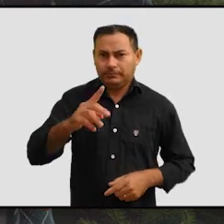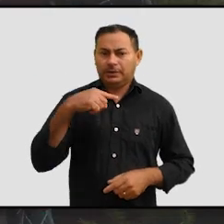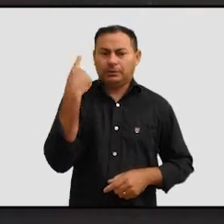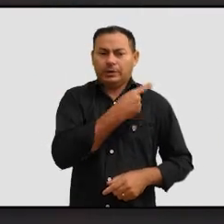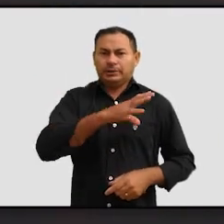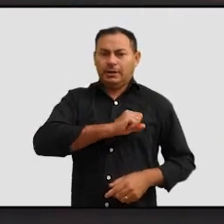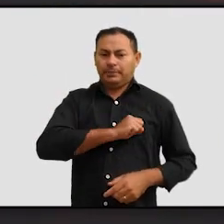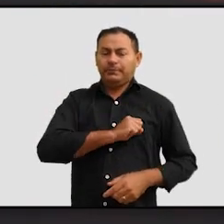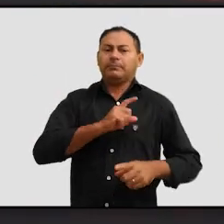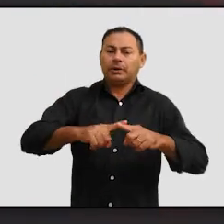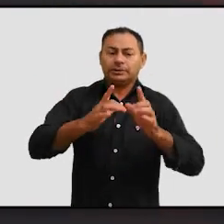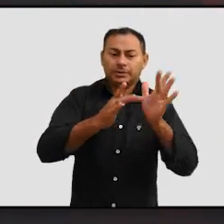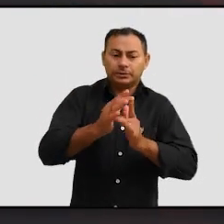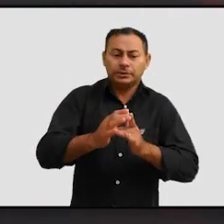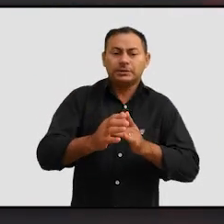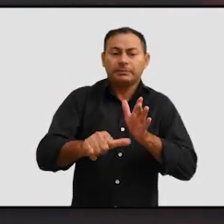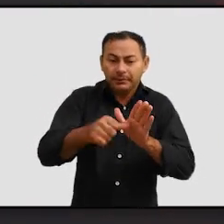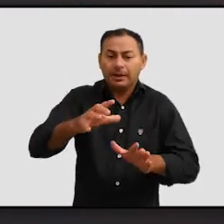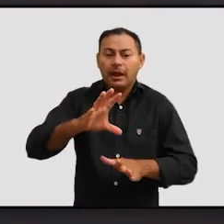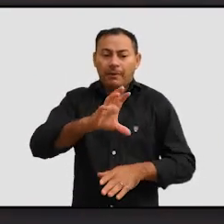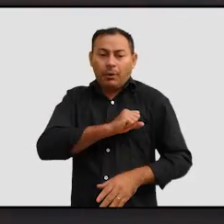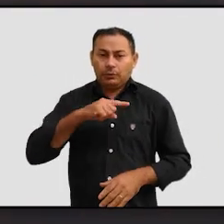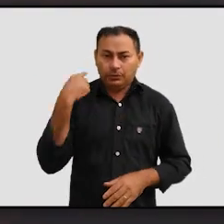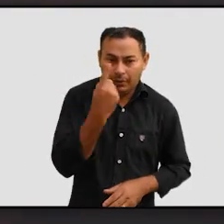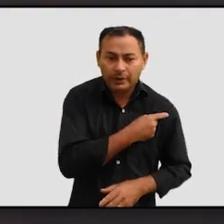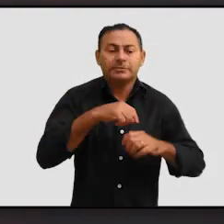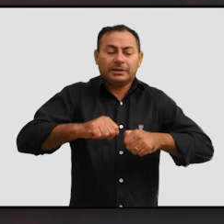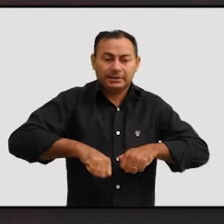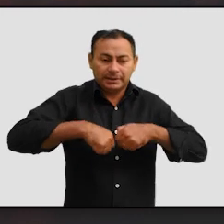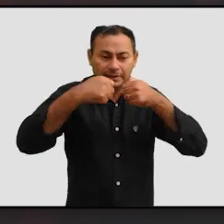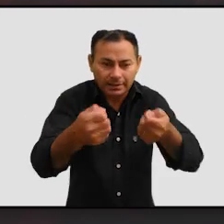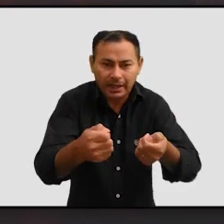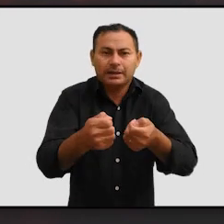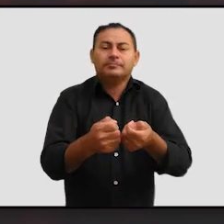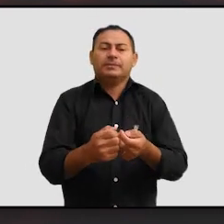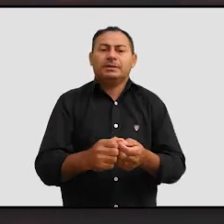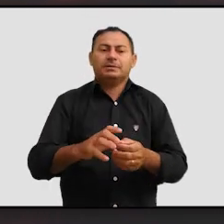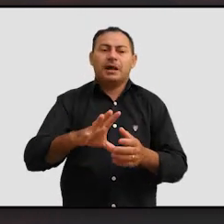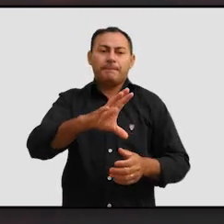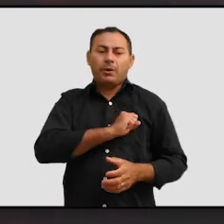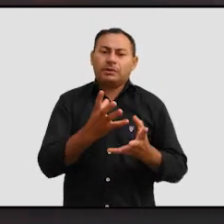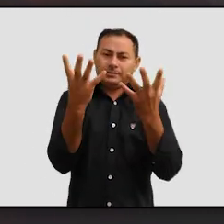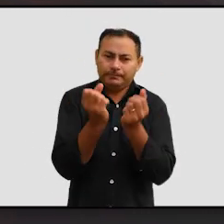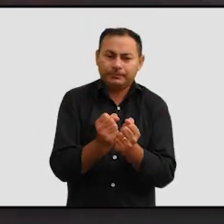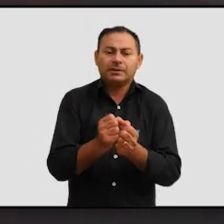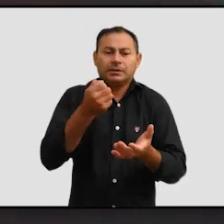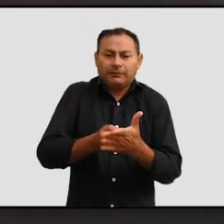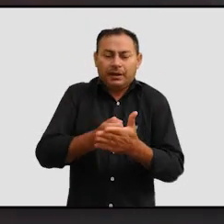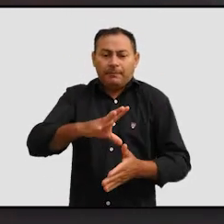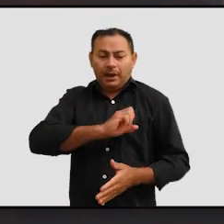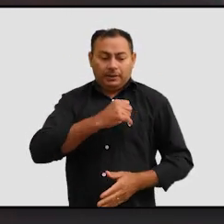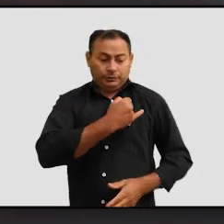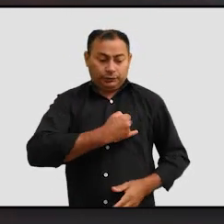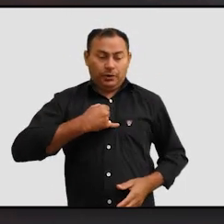razão. Nós amamos porque Ele nos amou primeiro. Devemos retribuir o amor que recebemos. Devemos amar